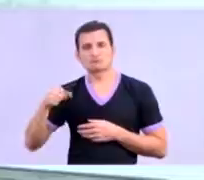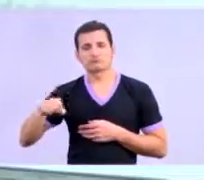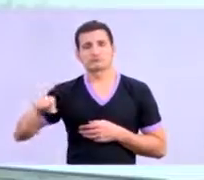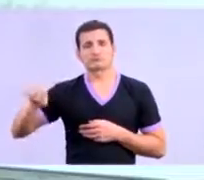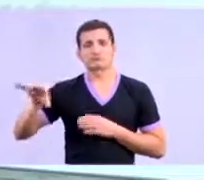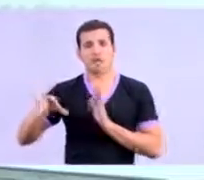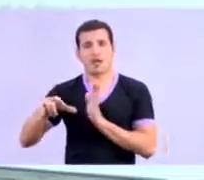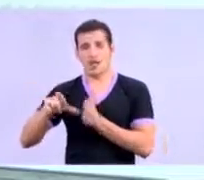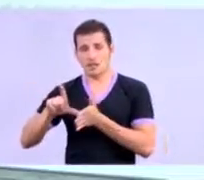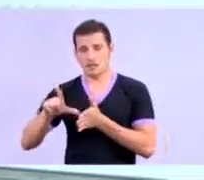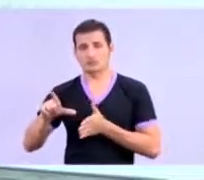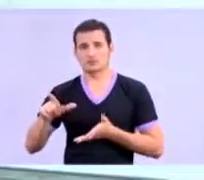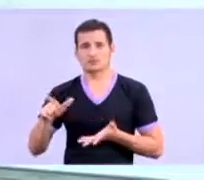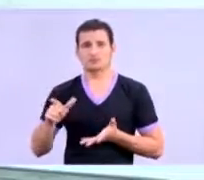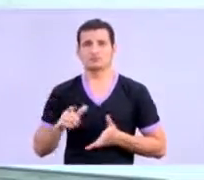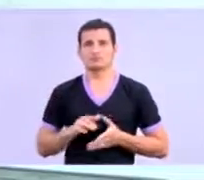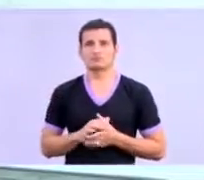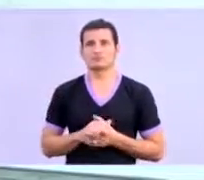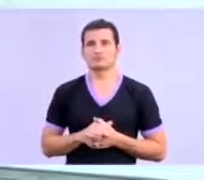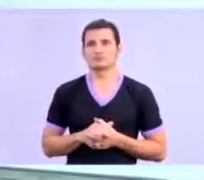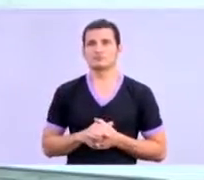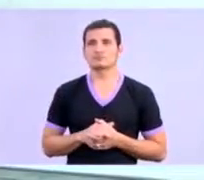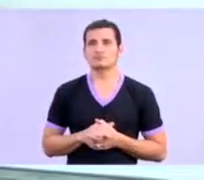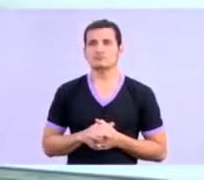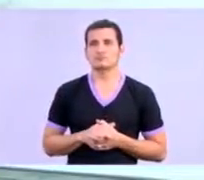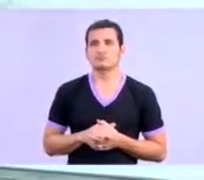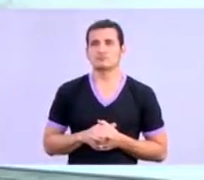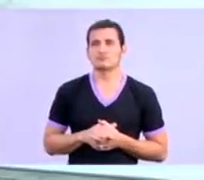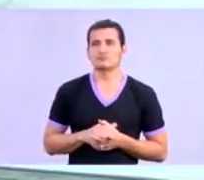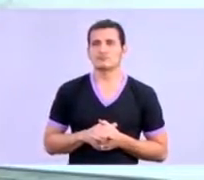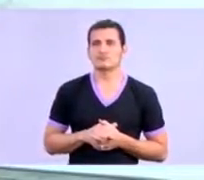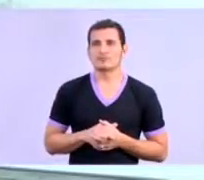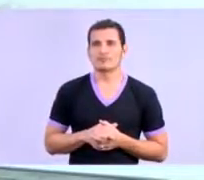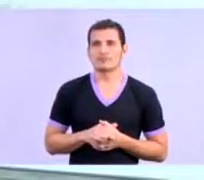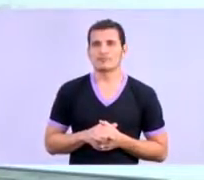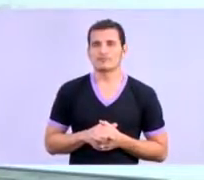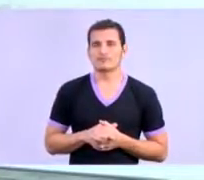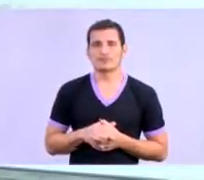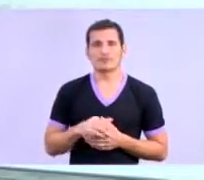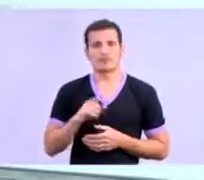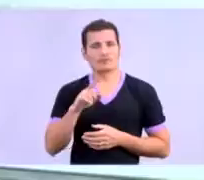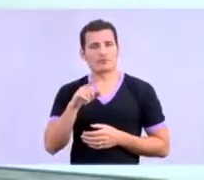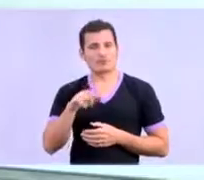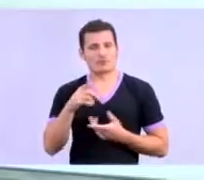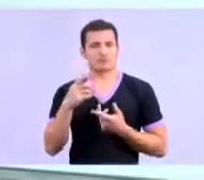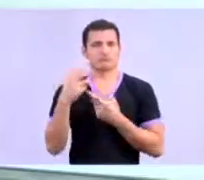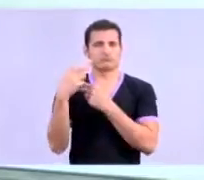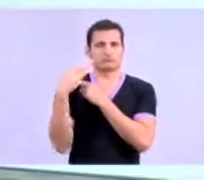dessa outra que está aqui concorrendo. Então assim, são funções, né,